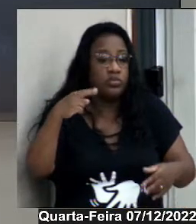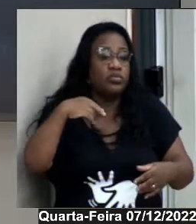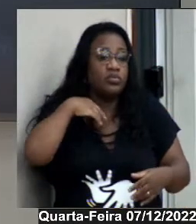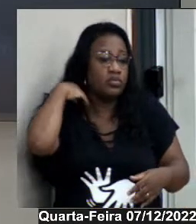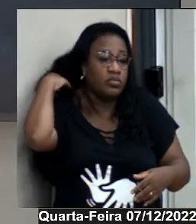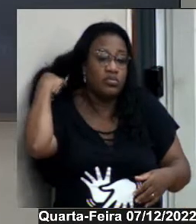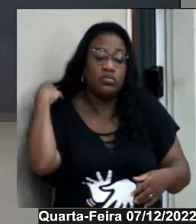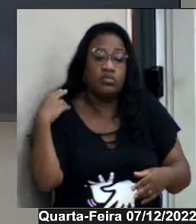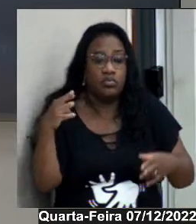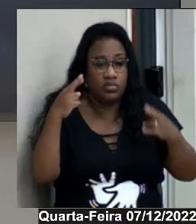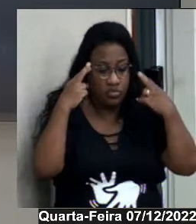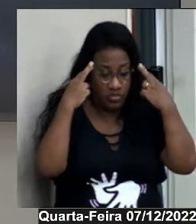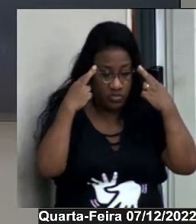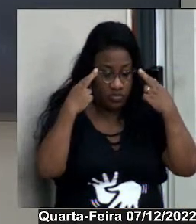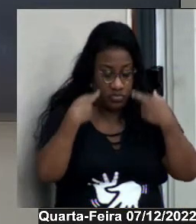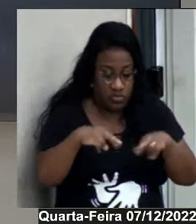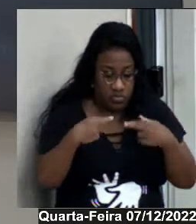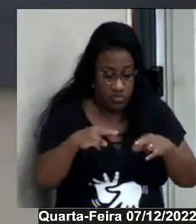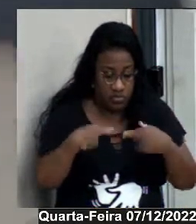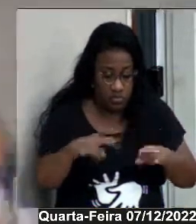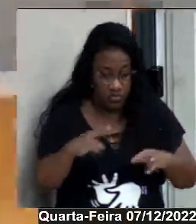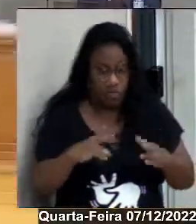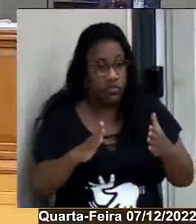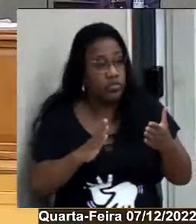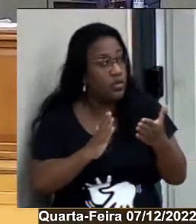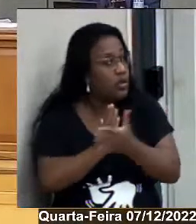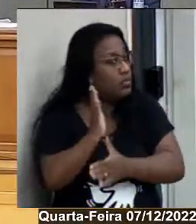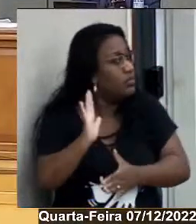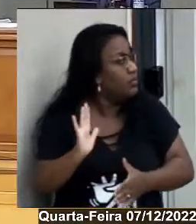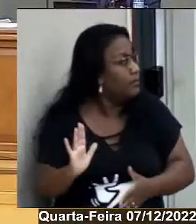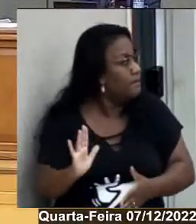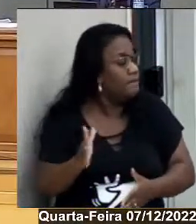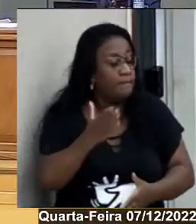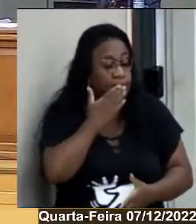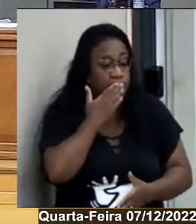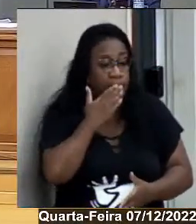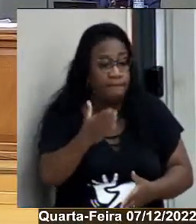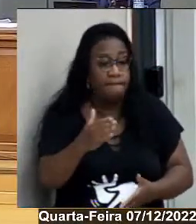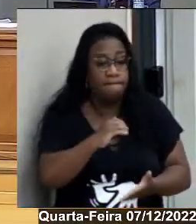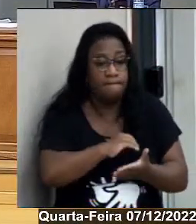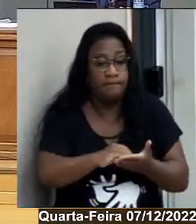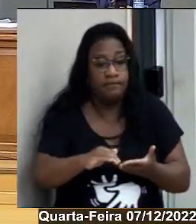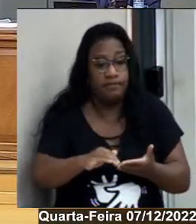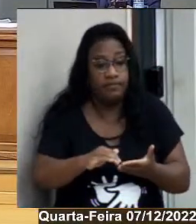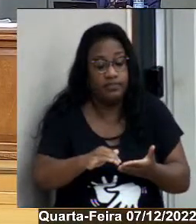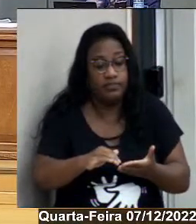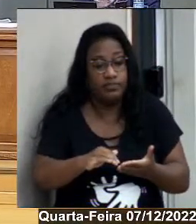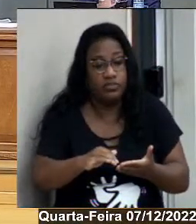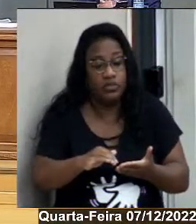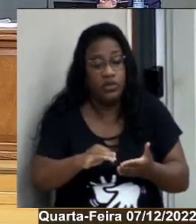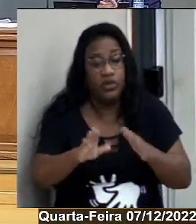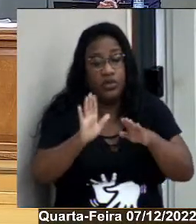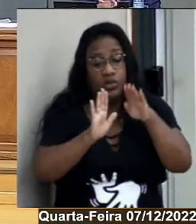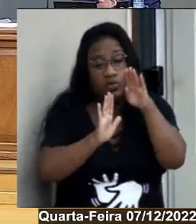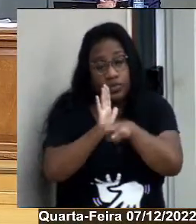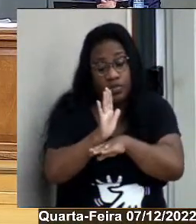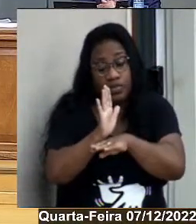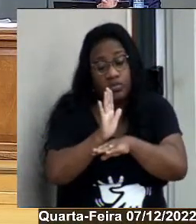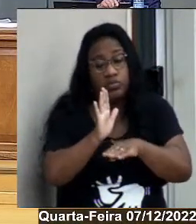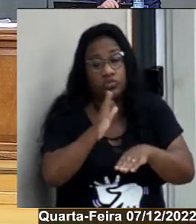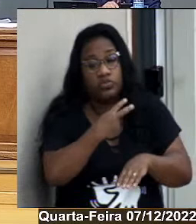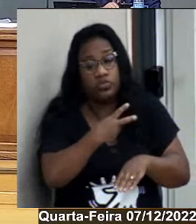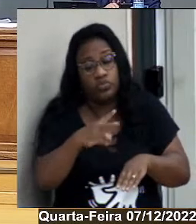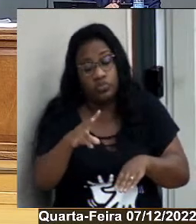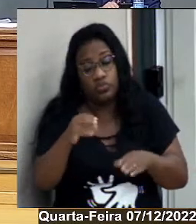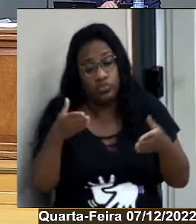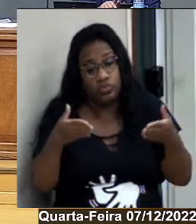O requerimento de urgência especial para o projeto de lei complementar número 22/2022 está aprovado. Solicito ao senhor secretário que faça a leitura do projeto de lei